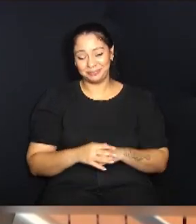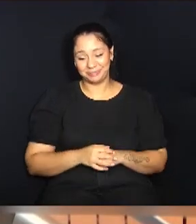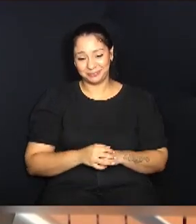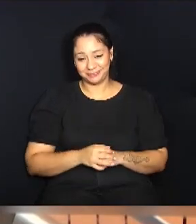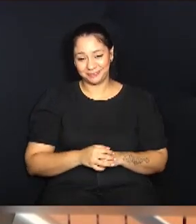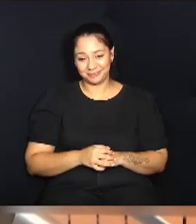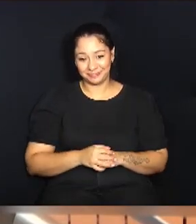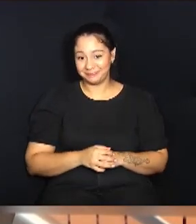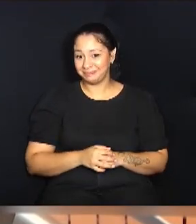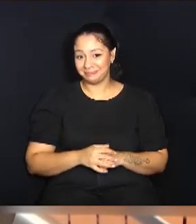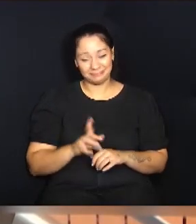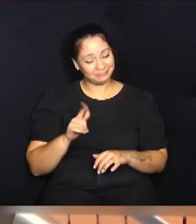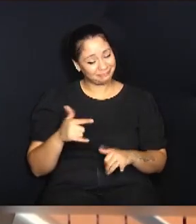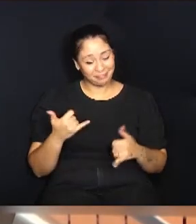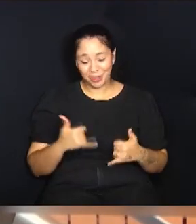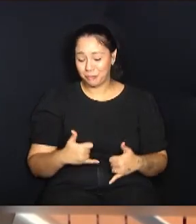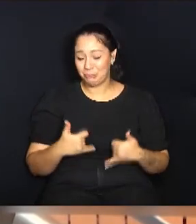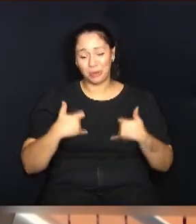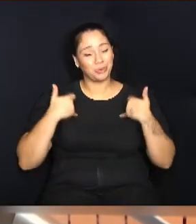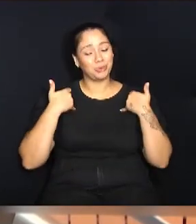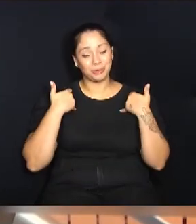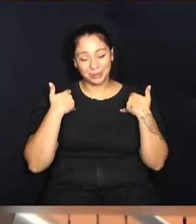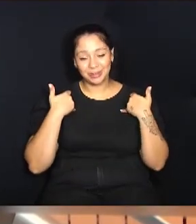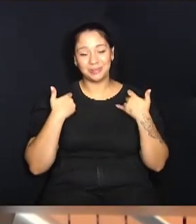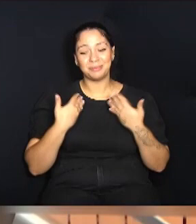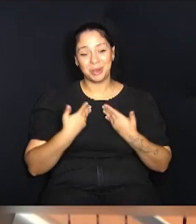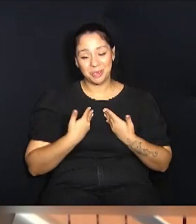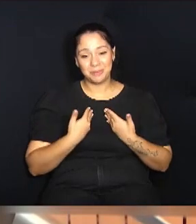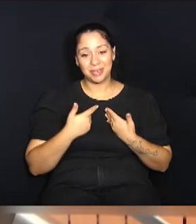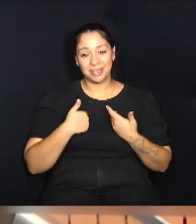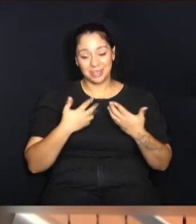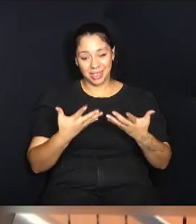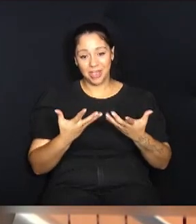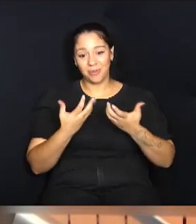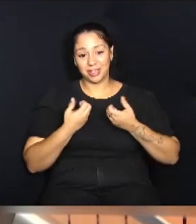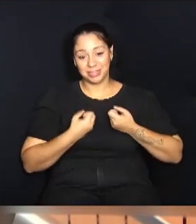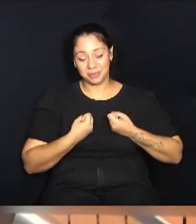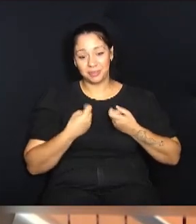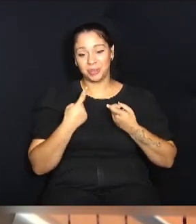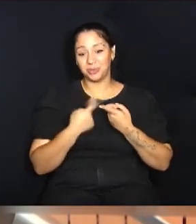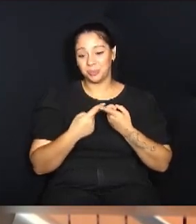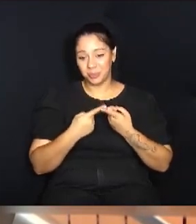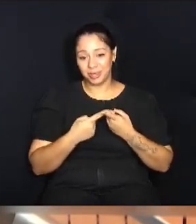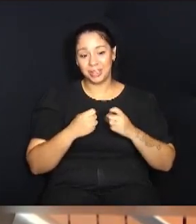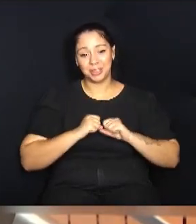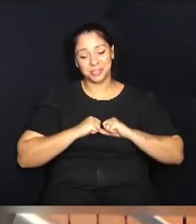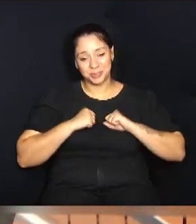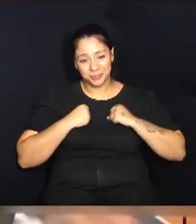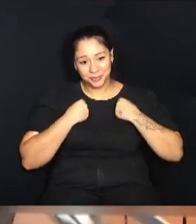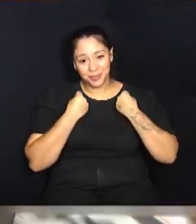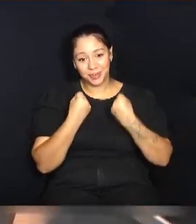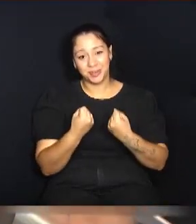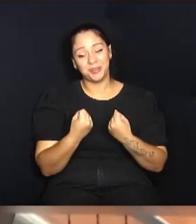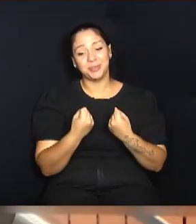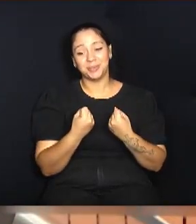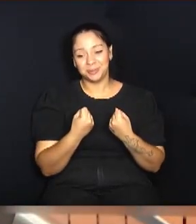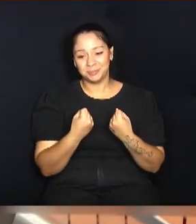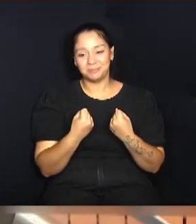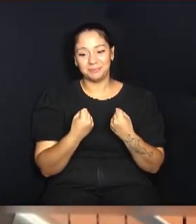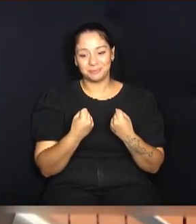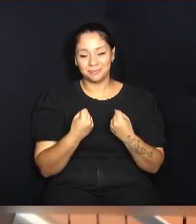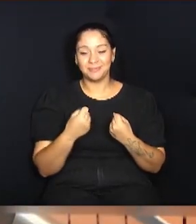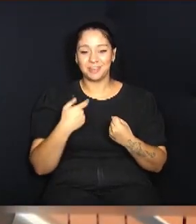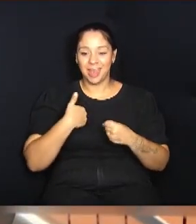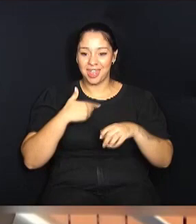É um orgulho para mim, né, estar recebendo isso, porque eu sei todo o esforço que eu